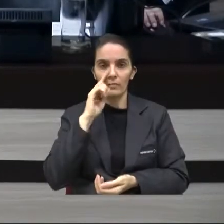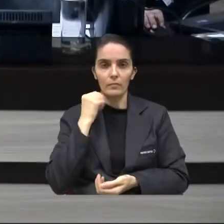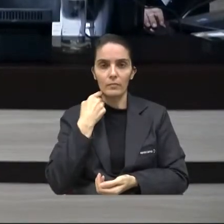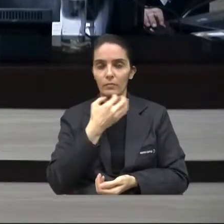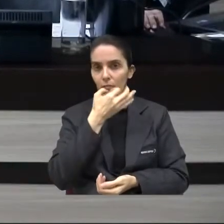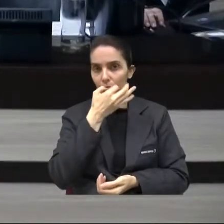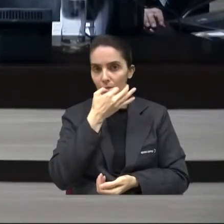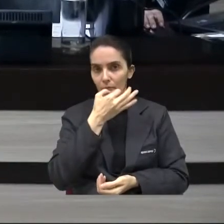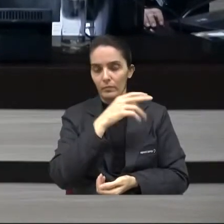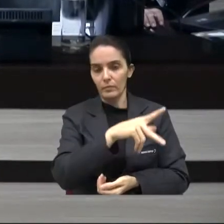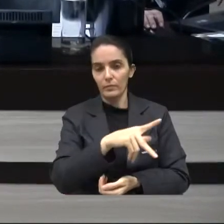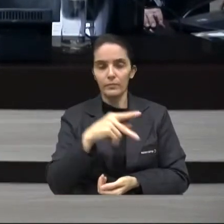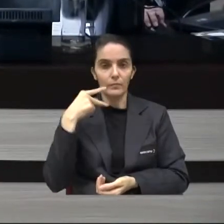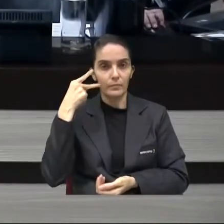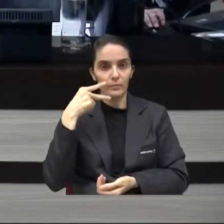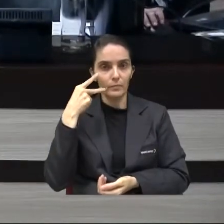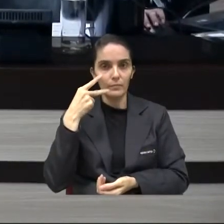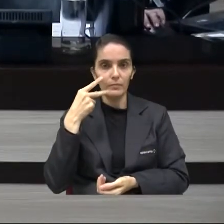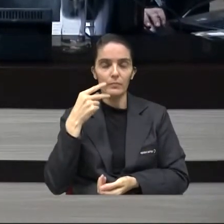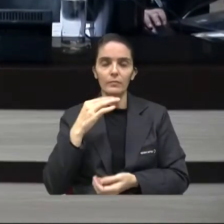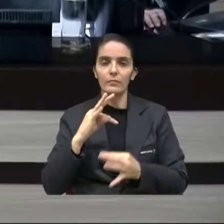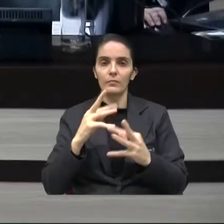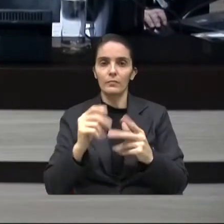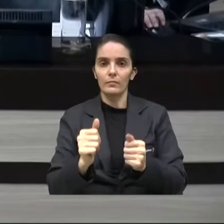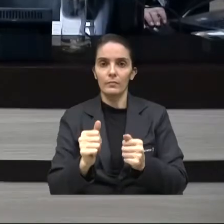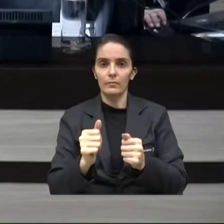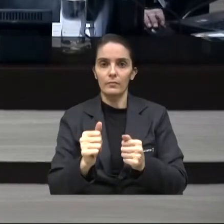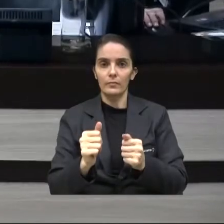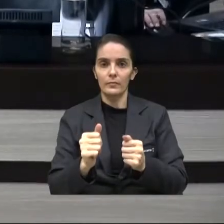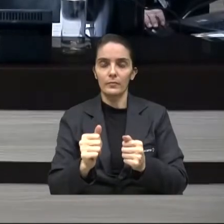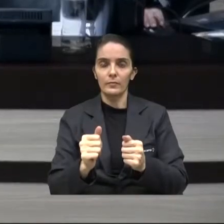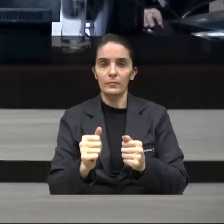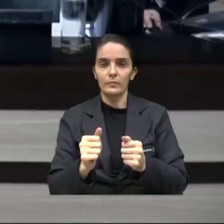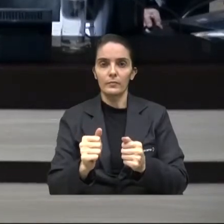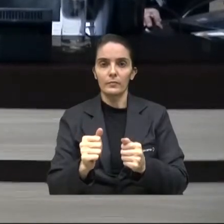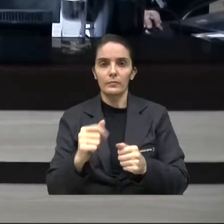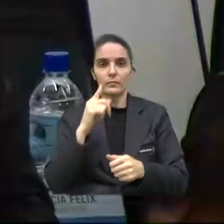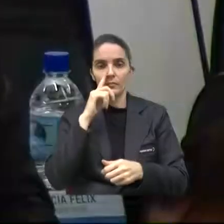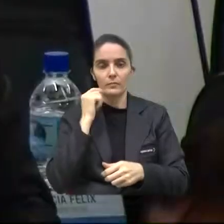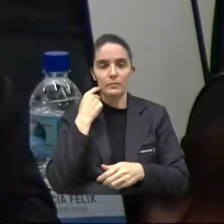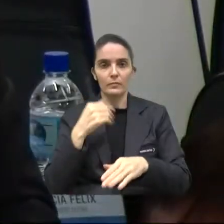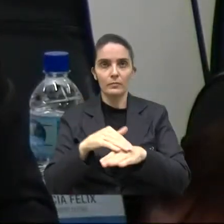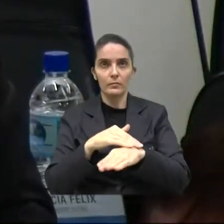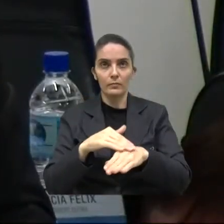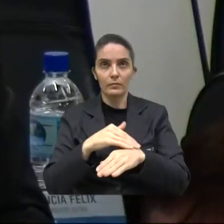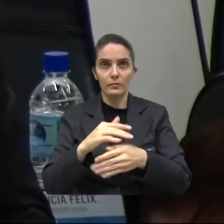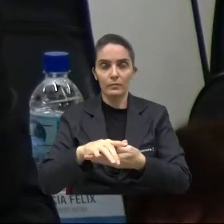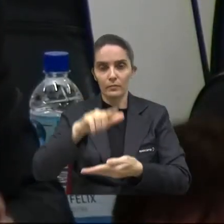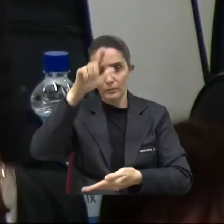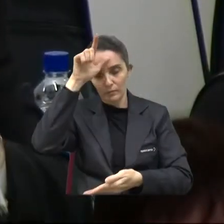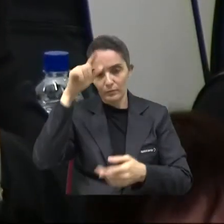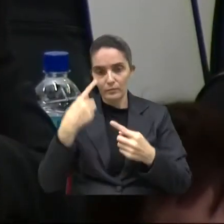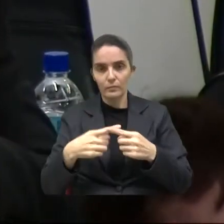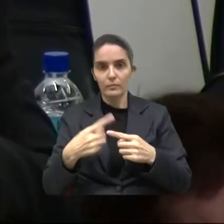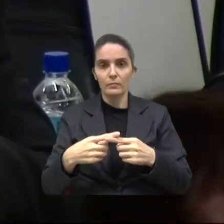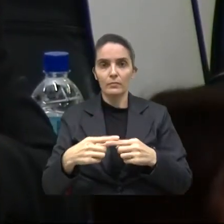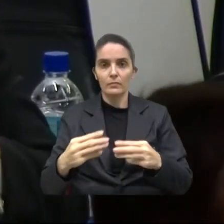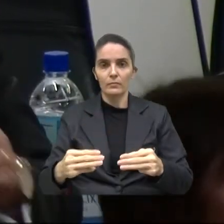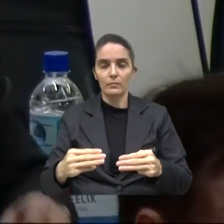Santos. Senhores vereadores, senhoras vereadoras, eu procurei os líderes porque existe uma moção de